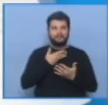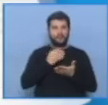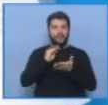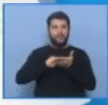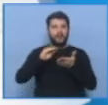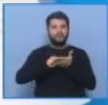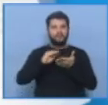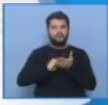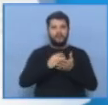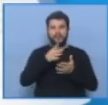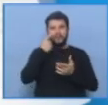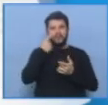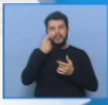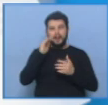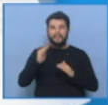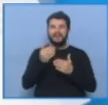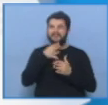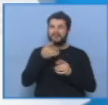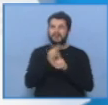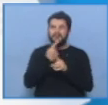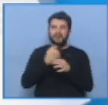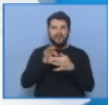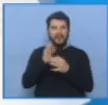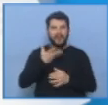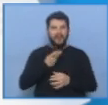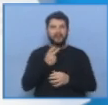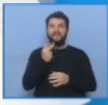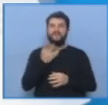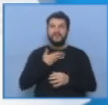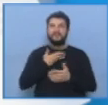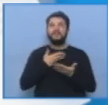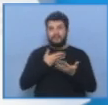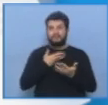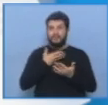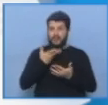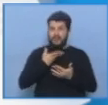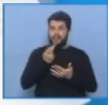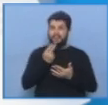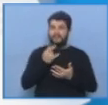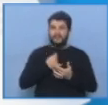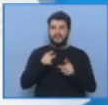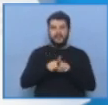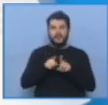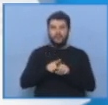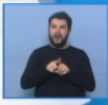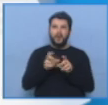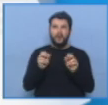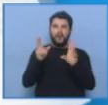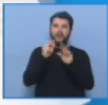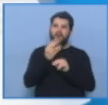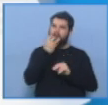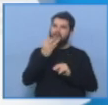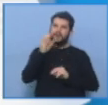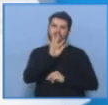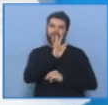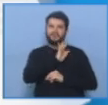sobretudo, dizer duas coisas a propósito de David. Que ele é, digamos assim, um ungido do Senhor, o novo ungido, e por